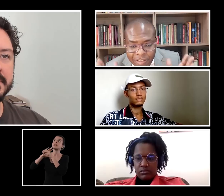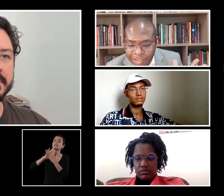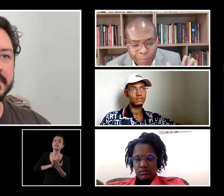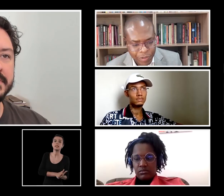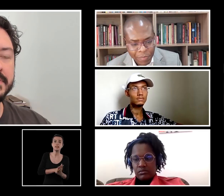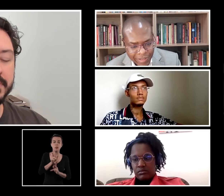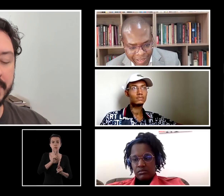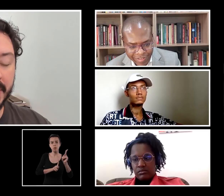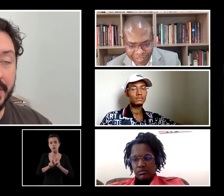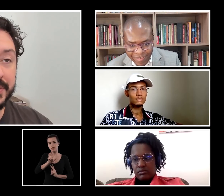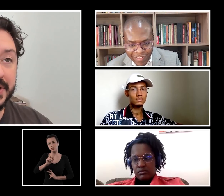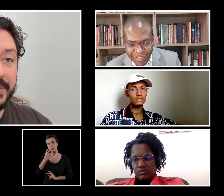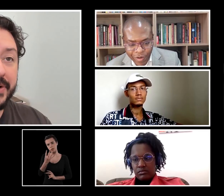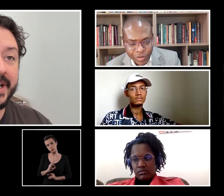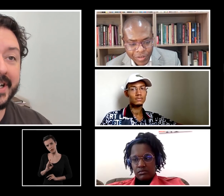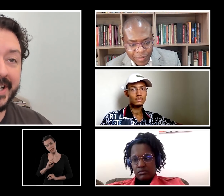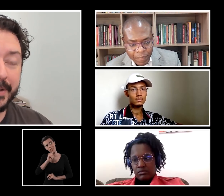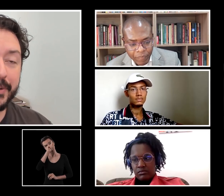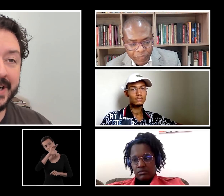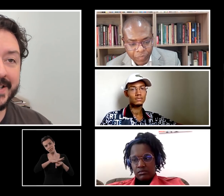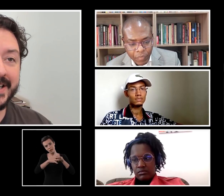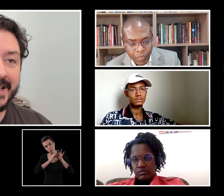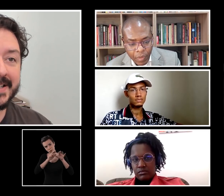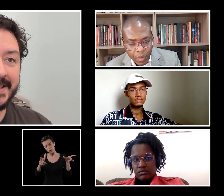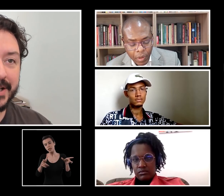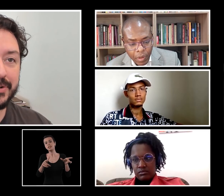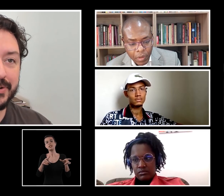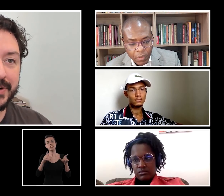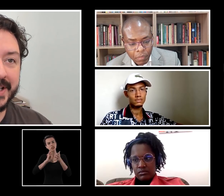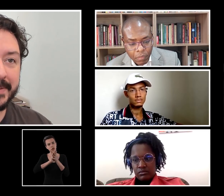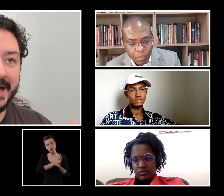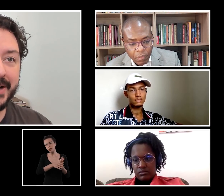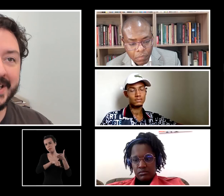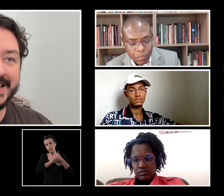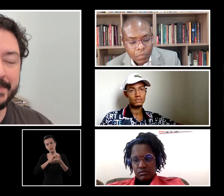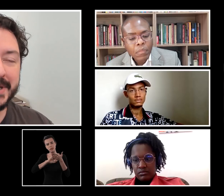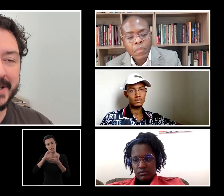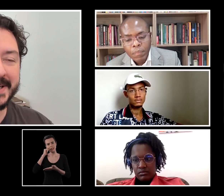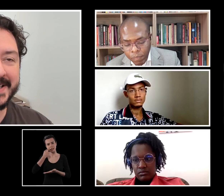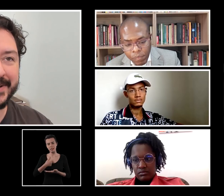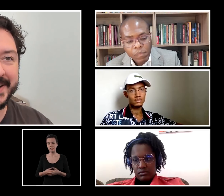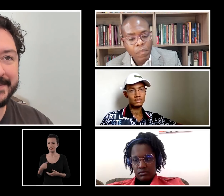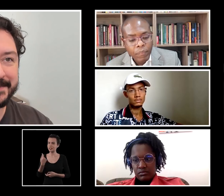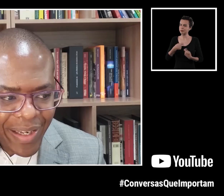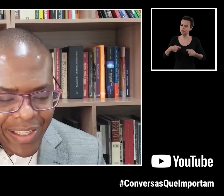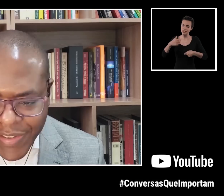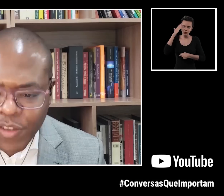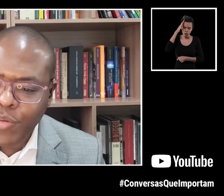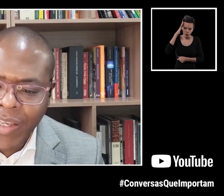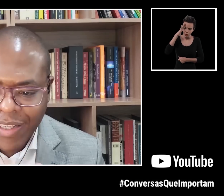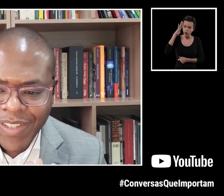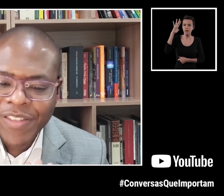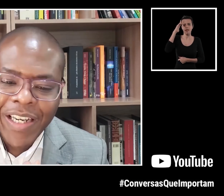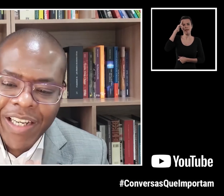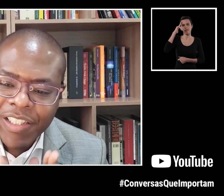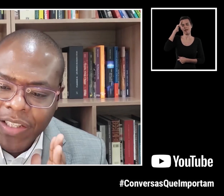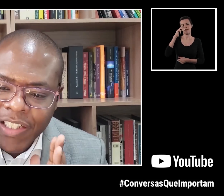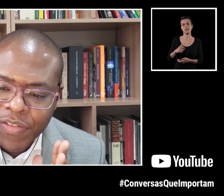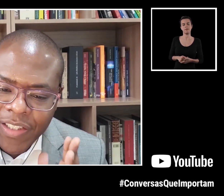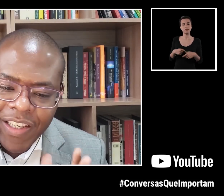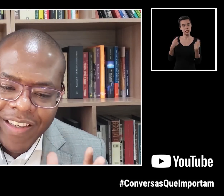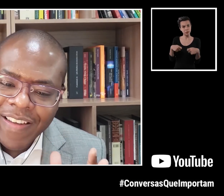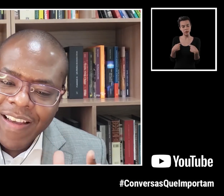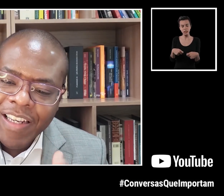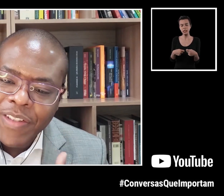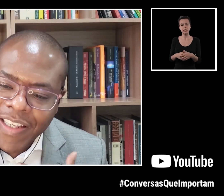Não existe essa possibilidade. Não são a maioria e a democracia deles está sendo destruída para não ter essa participação. A gente vai ter que sonhar. A gente